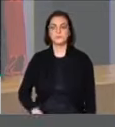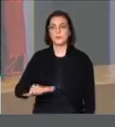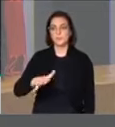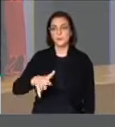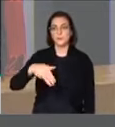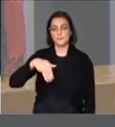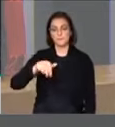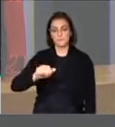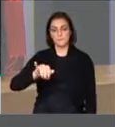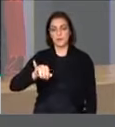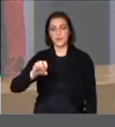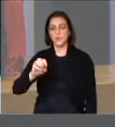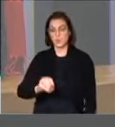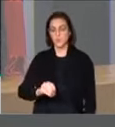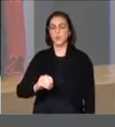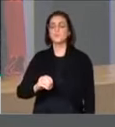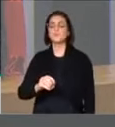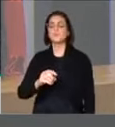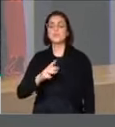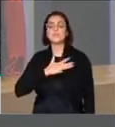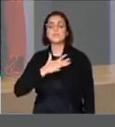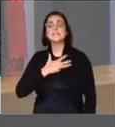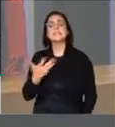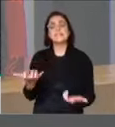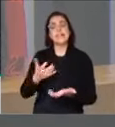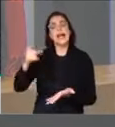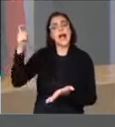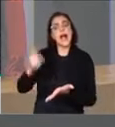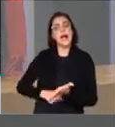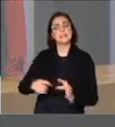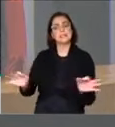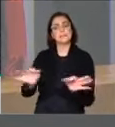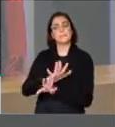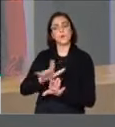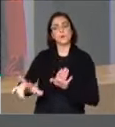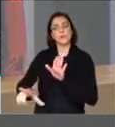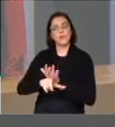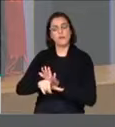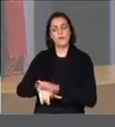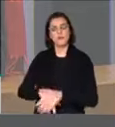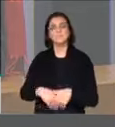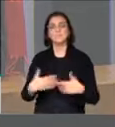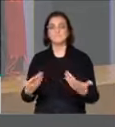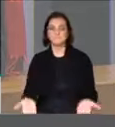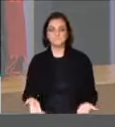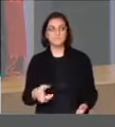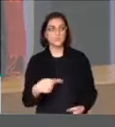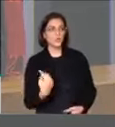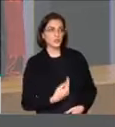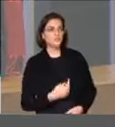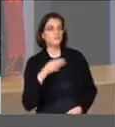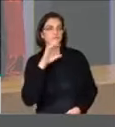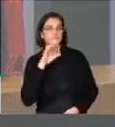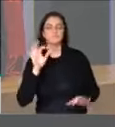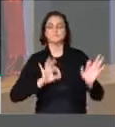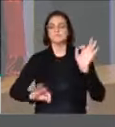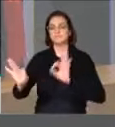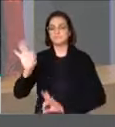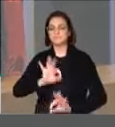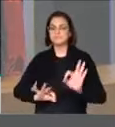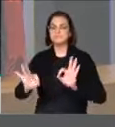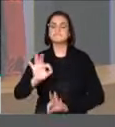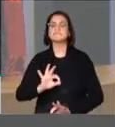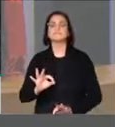em maio, o presidente Lula deseja sancionar esta lei. E a gente apresentou o projeto, apresentou o